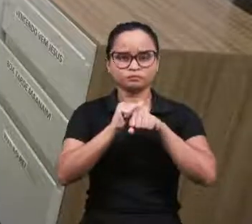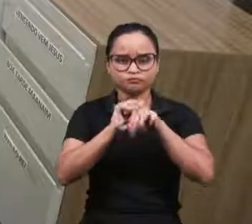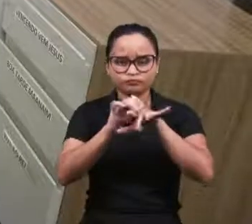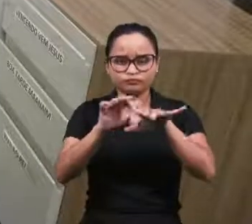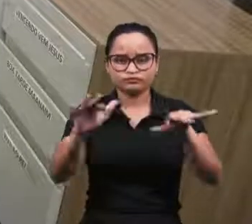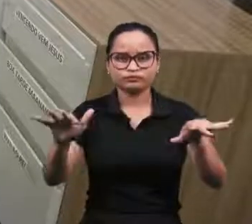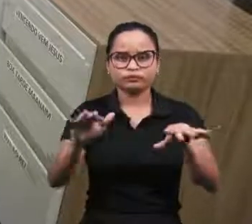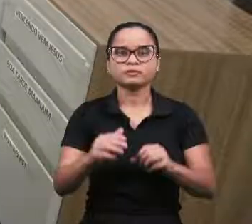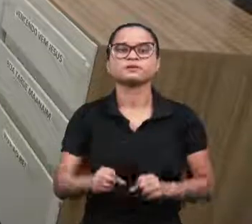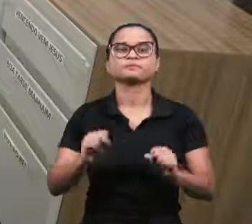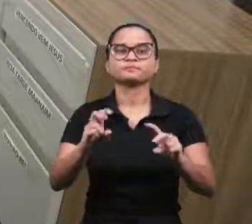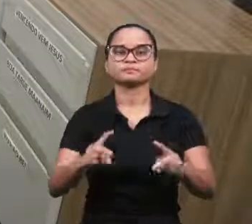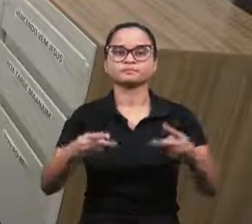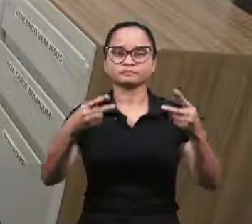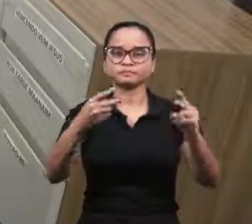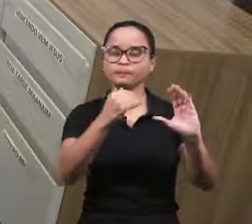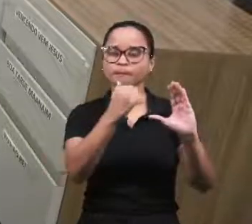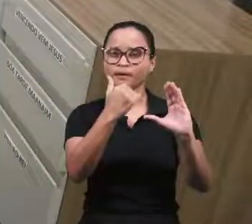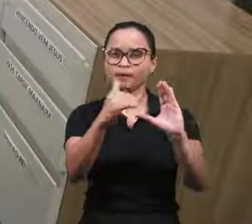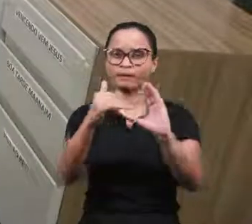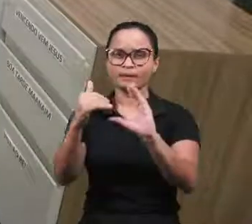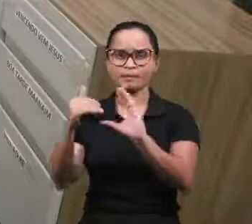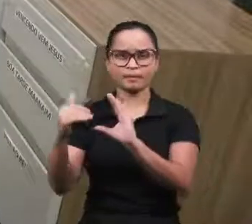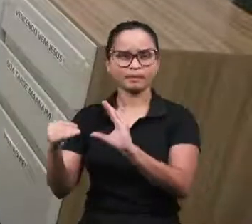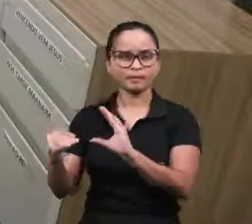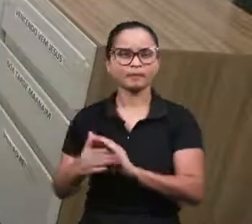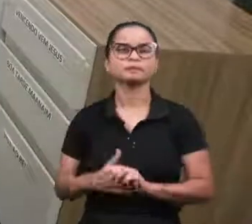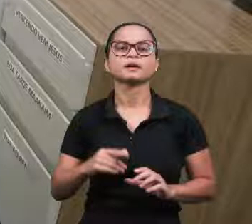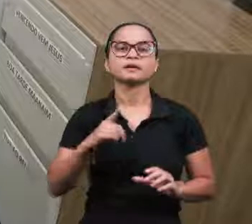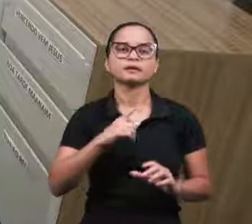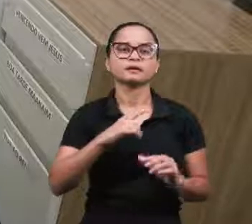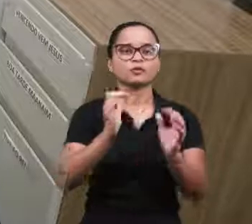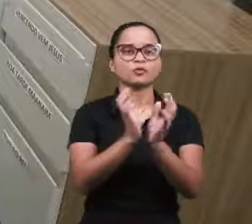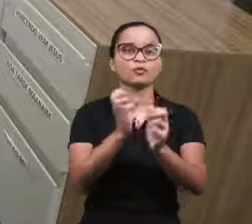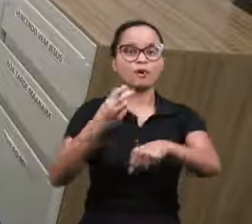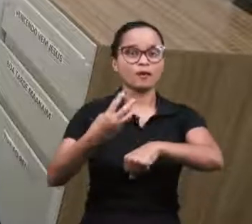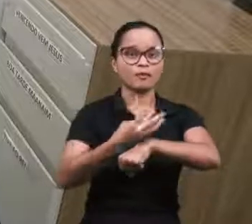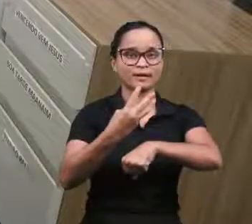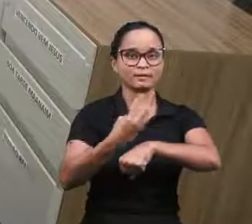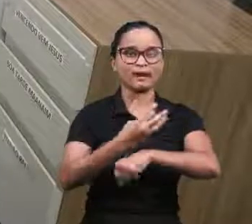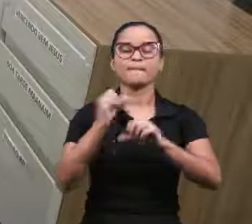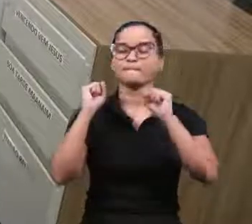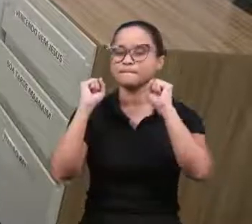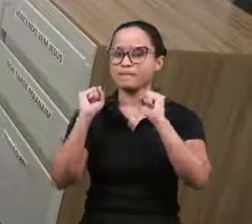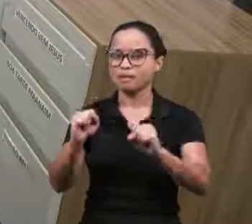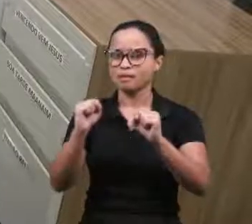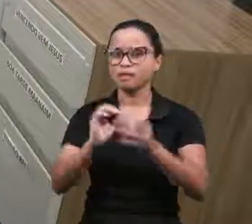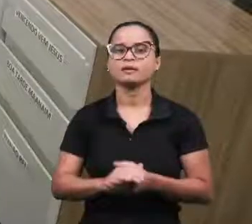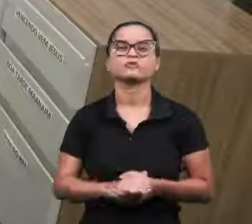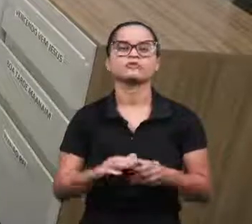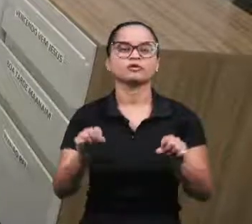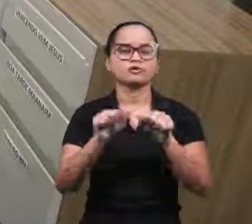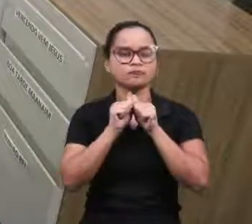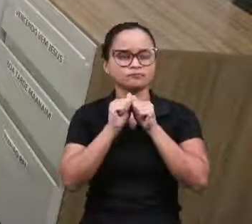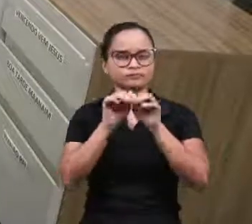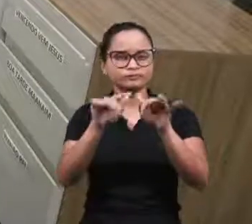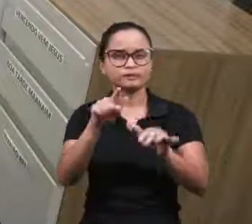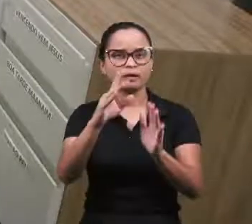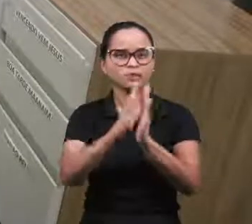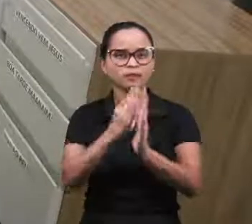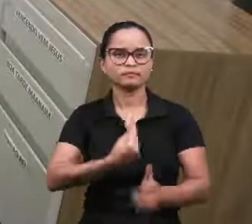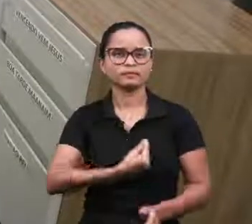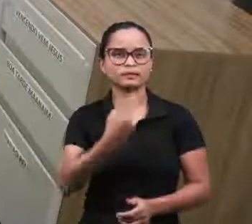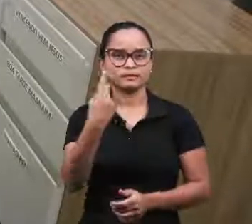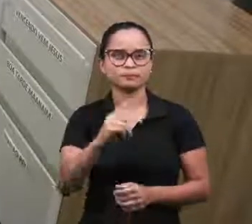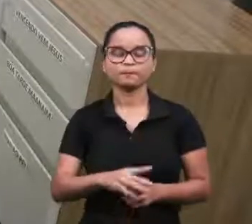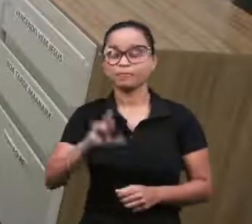em compartilhar e coloca nos grupos de WhatsApp, aquela pessoa que você está orando por ela, você manda para ela, fala: o senhor tem uma bênção